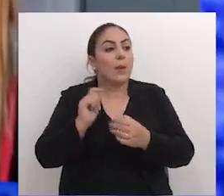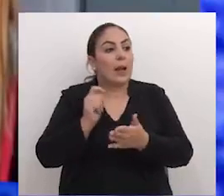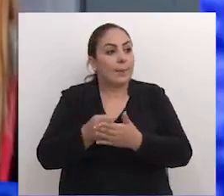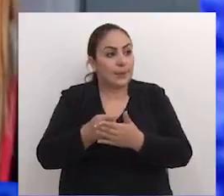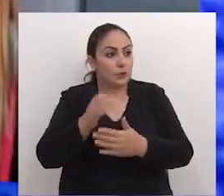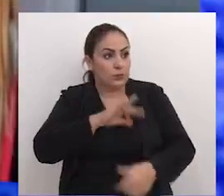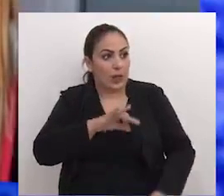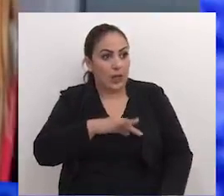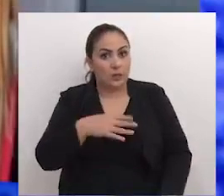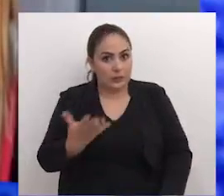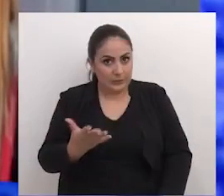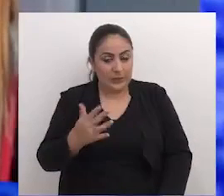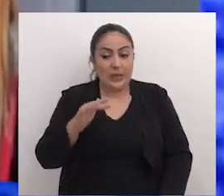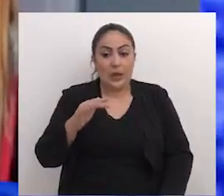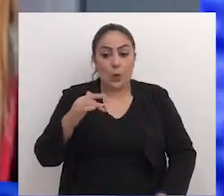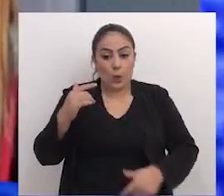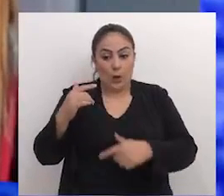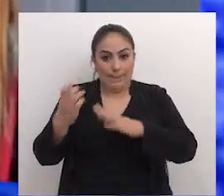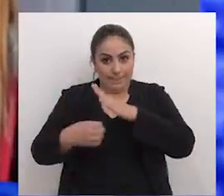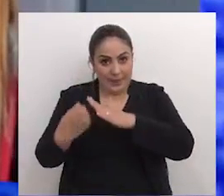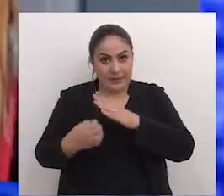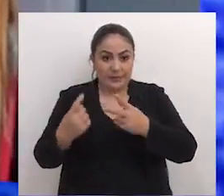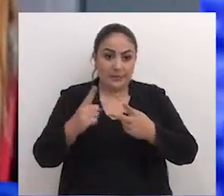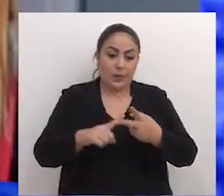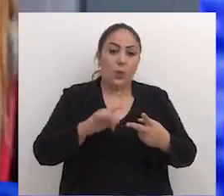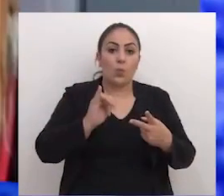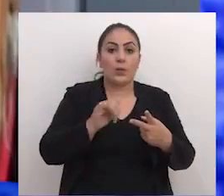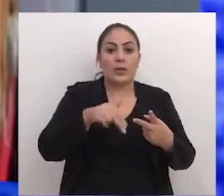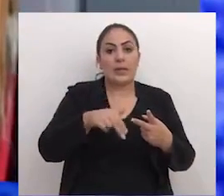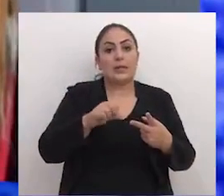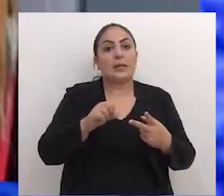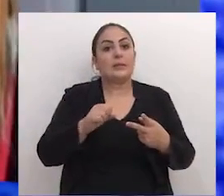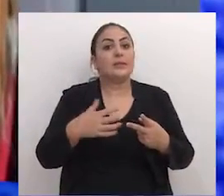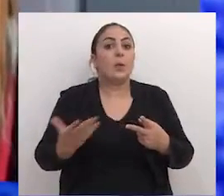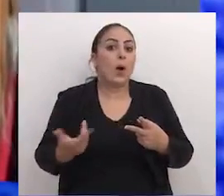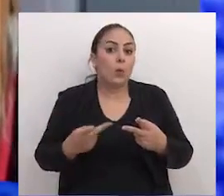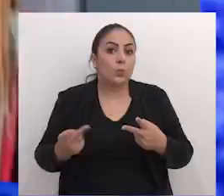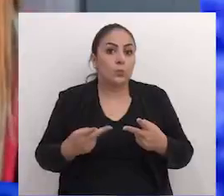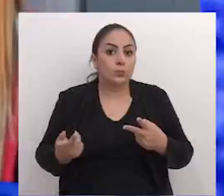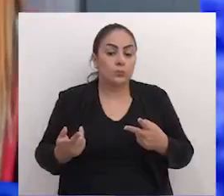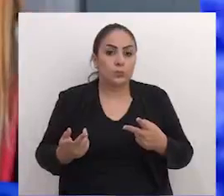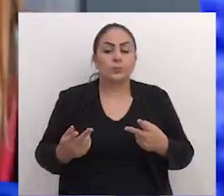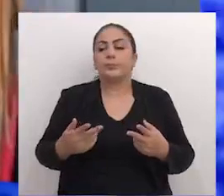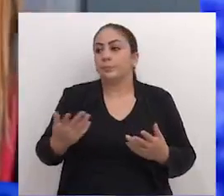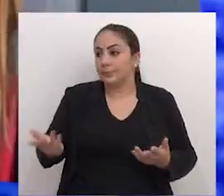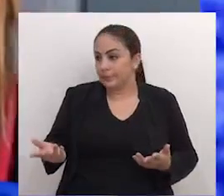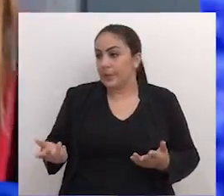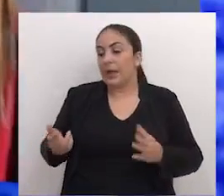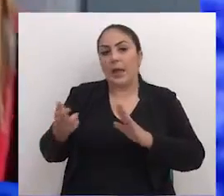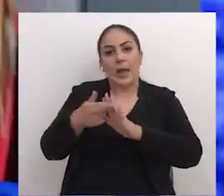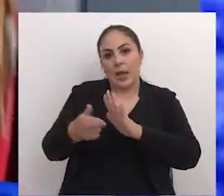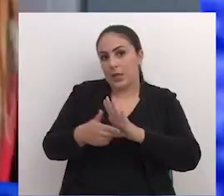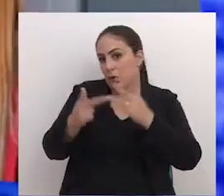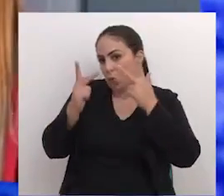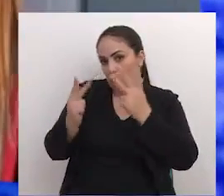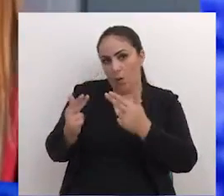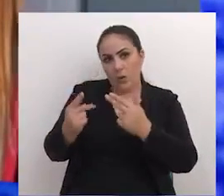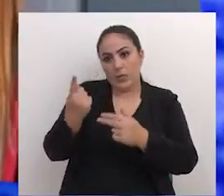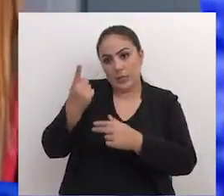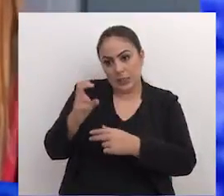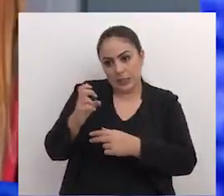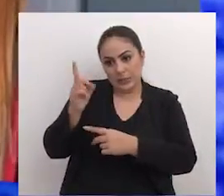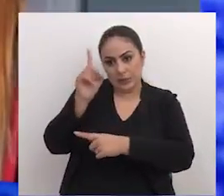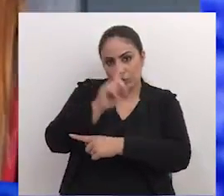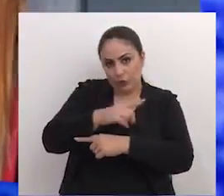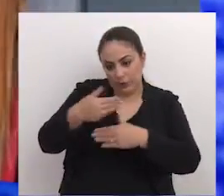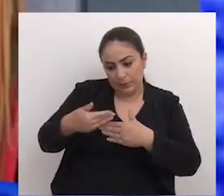pagamento, por exemplo, do salário? É o empregador ou é o INSS? Essa regra continua igual, os primeiros 15